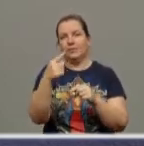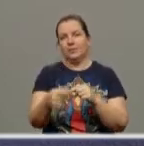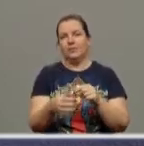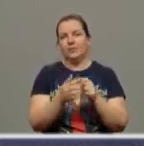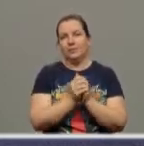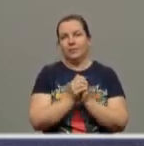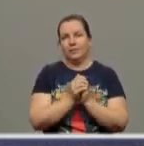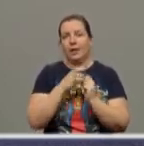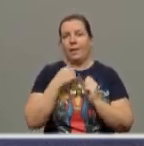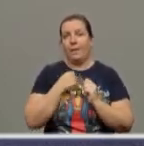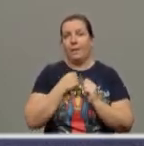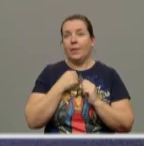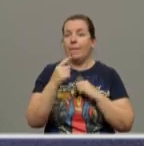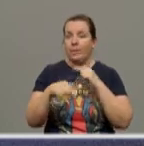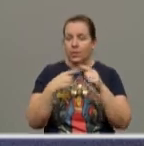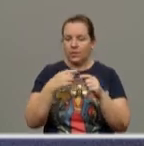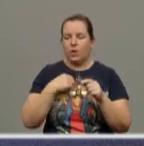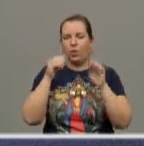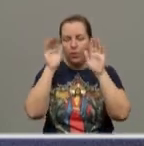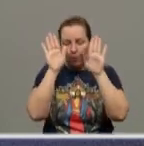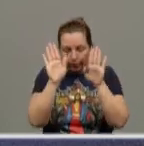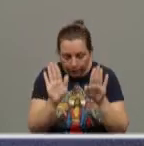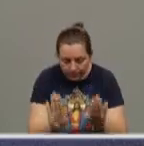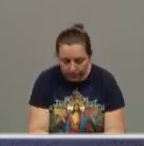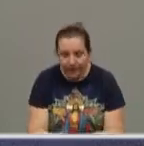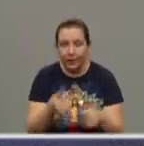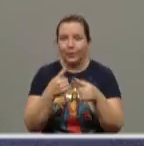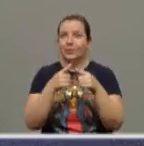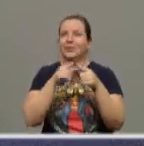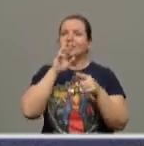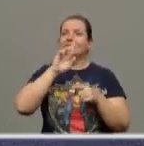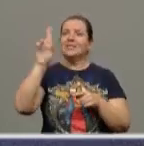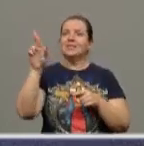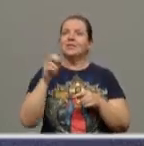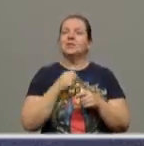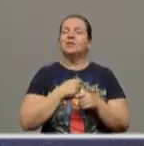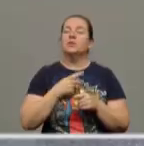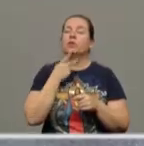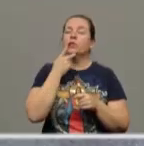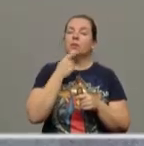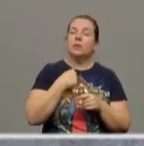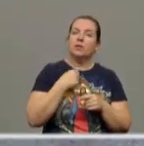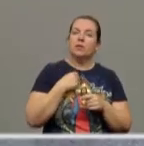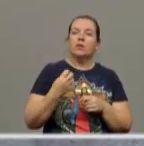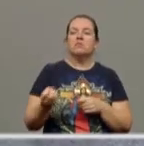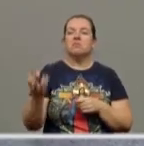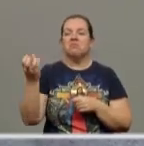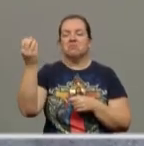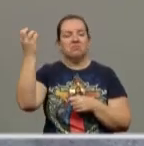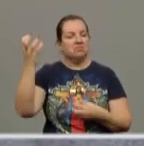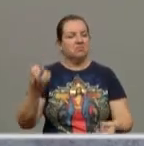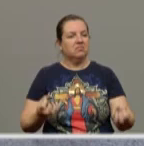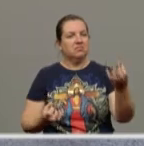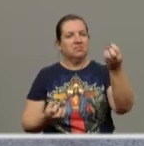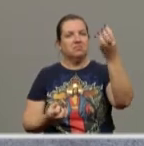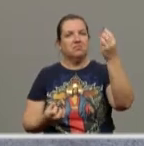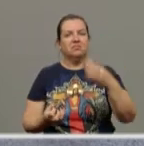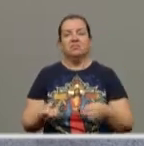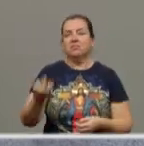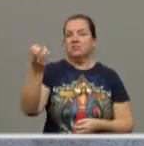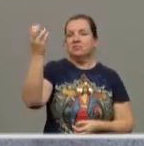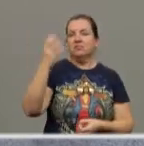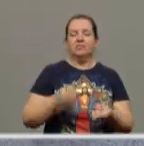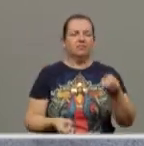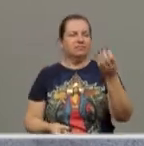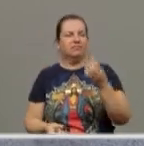da minha ordenação, em que o Senhor me incomodou mais ainda e falou: você viaja o mundo inteiro, vai para o Brasil, tudo quanto é lado, vai para os Estados